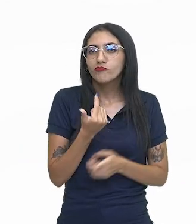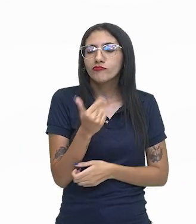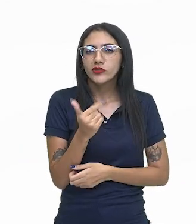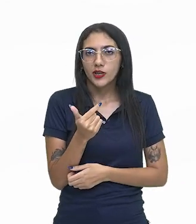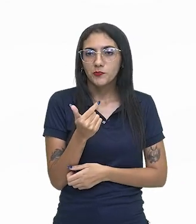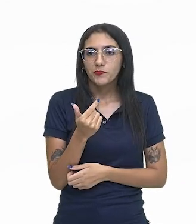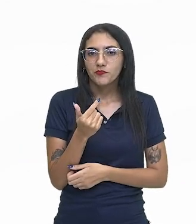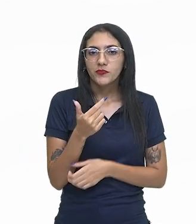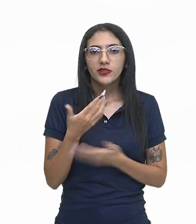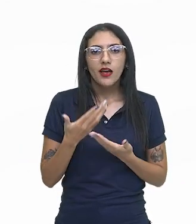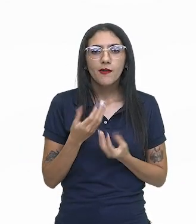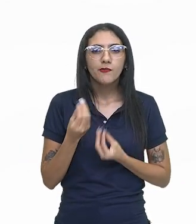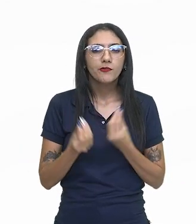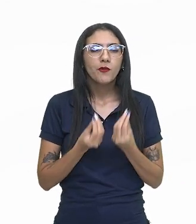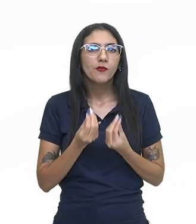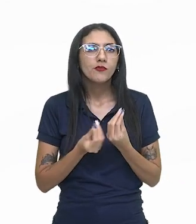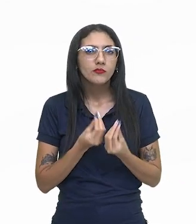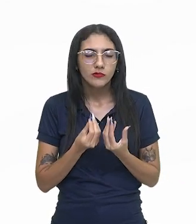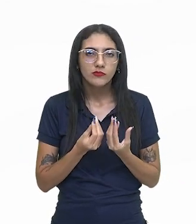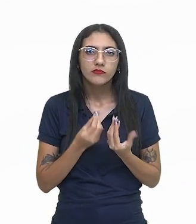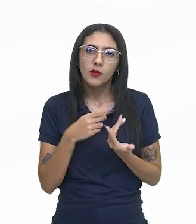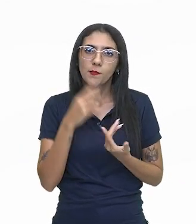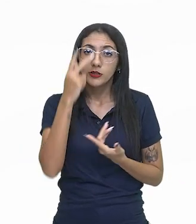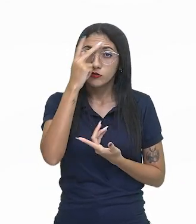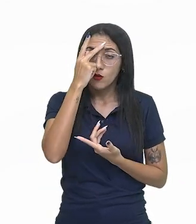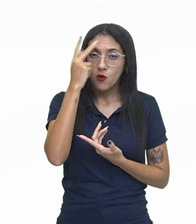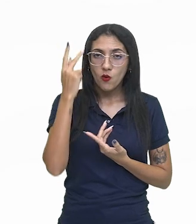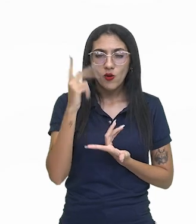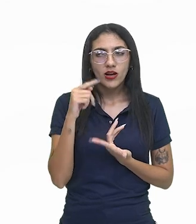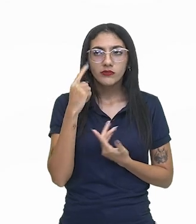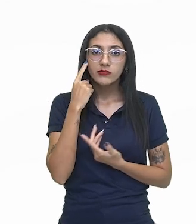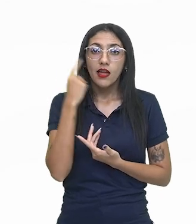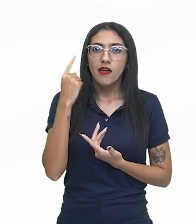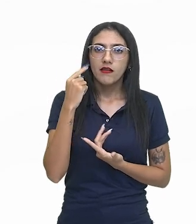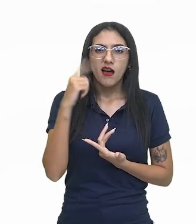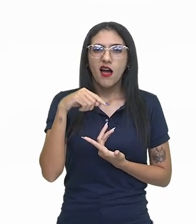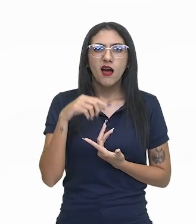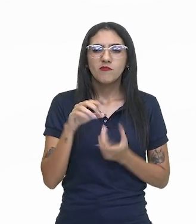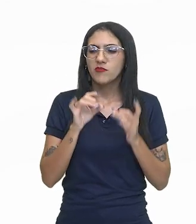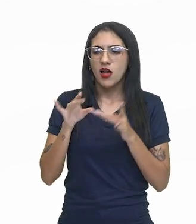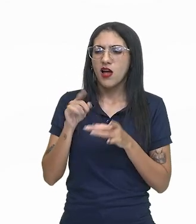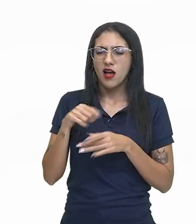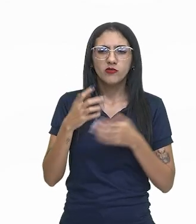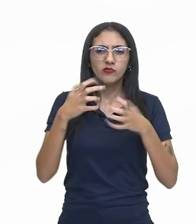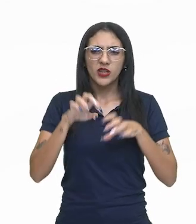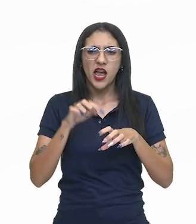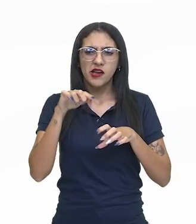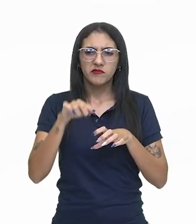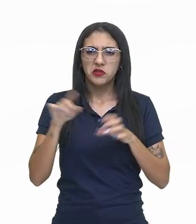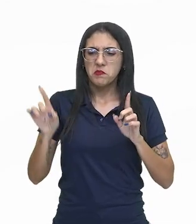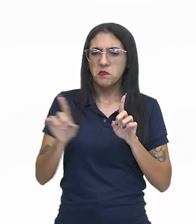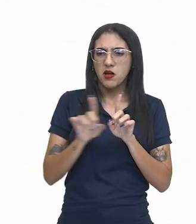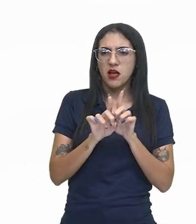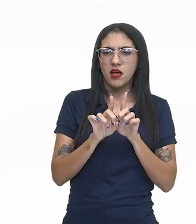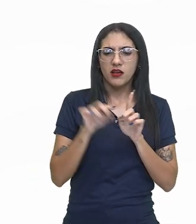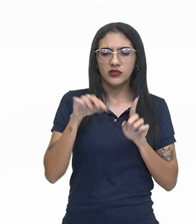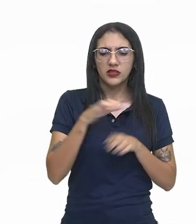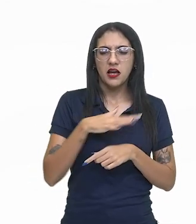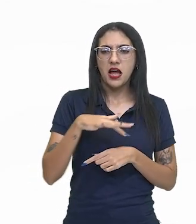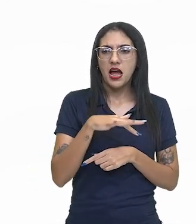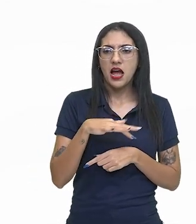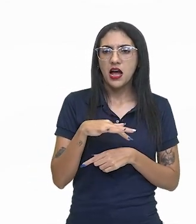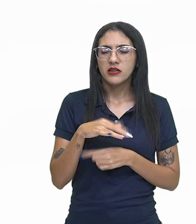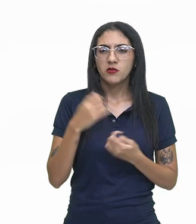solução do dono desse lugar, né, acaba sendo isso, de simplesmente expulsar, né? Não quero vocês aqui, não tenho nada a ver com isso,